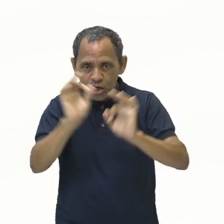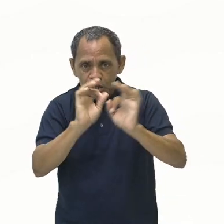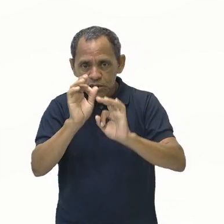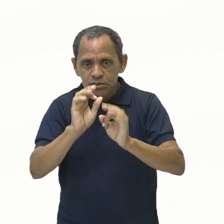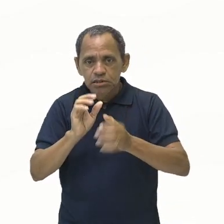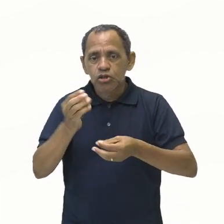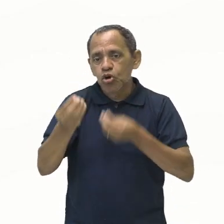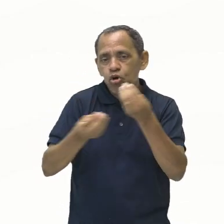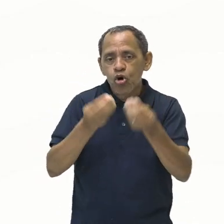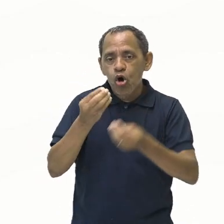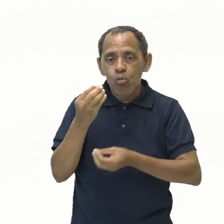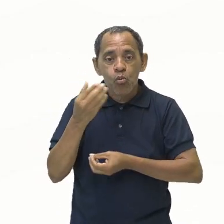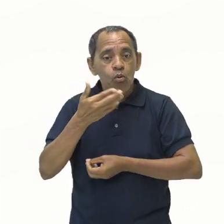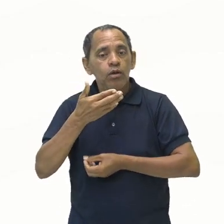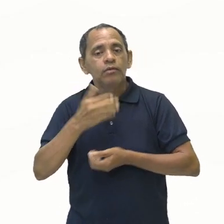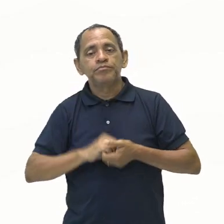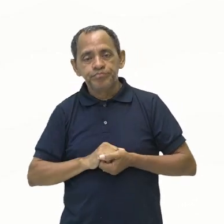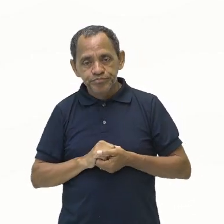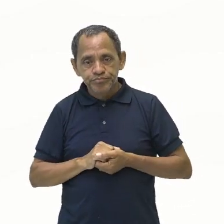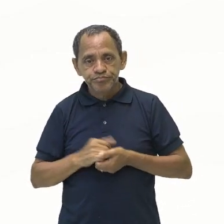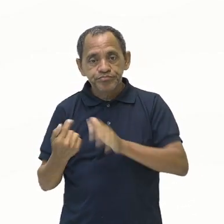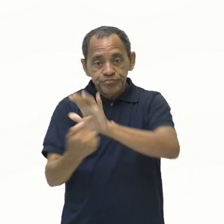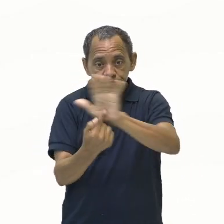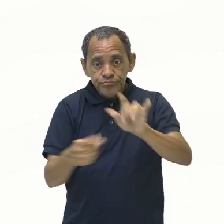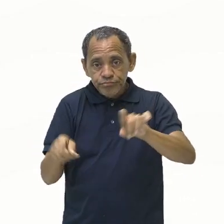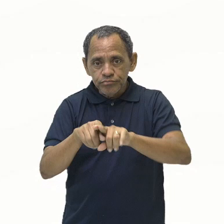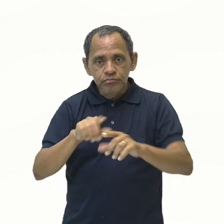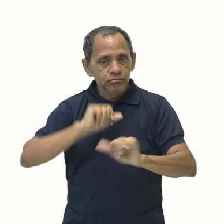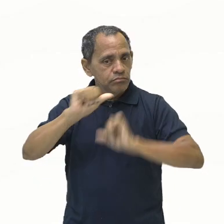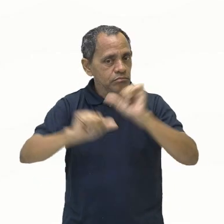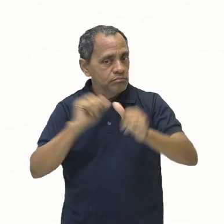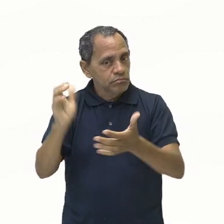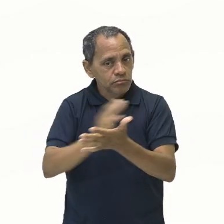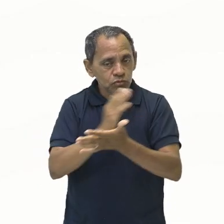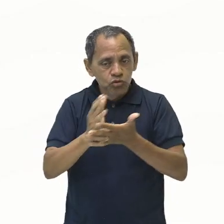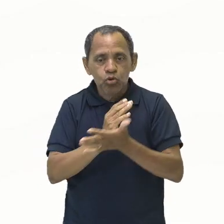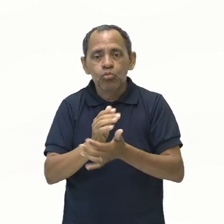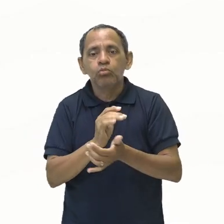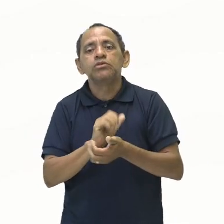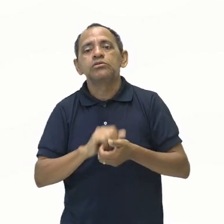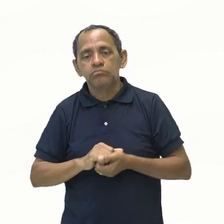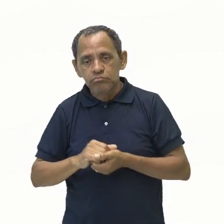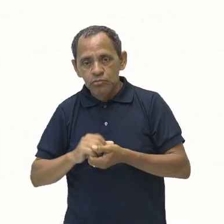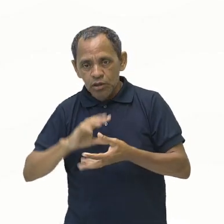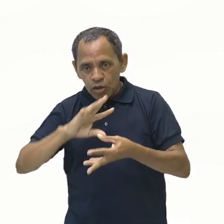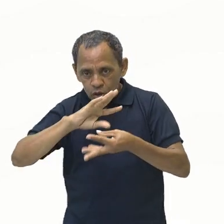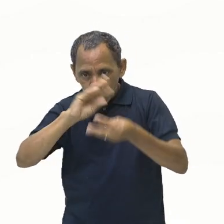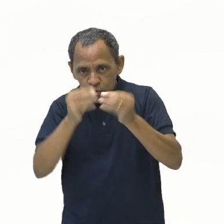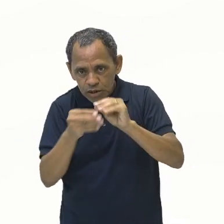aparecerem vão mudar algumas propriedades físico-químicas dos compostos, tá? É importante